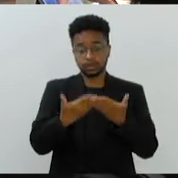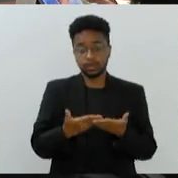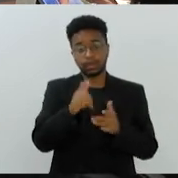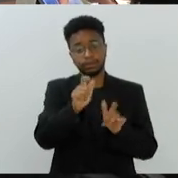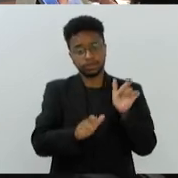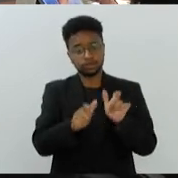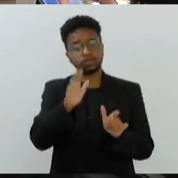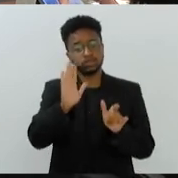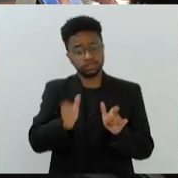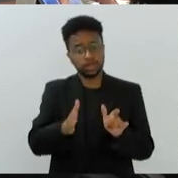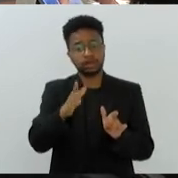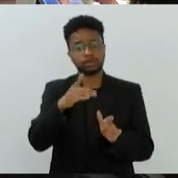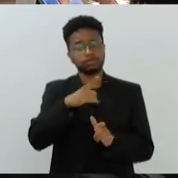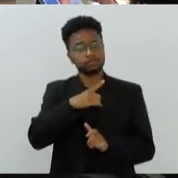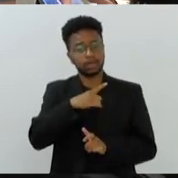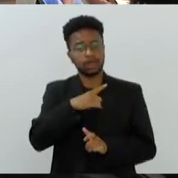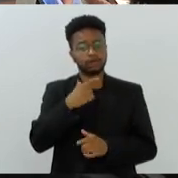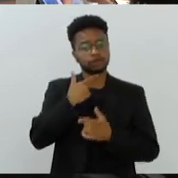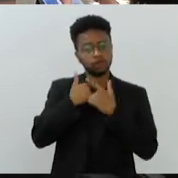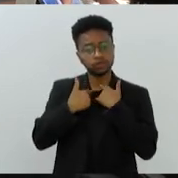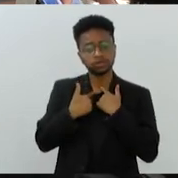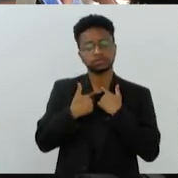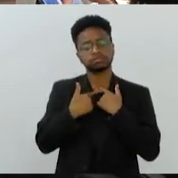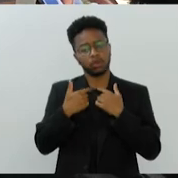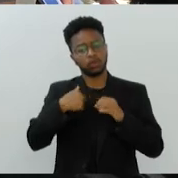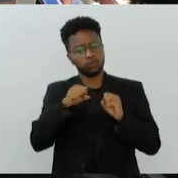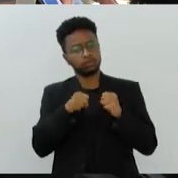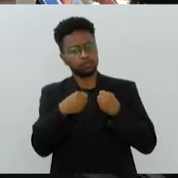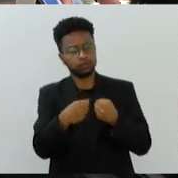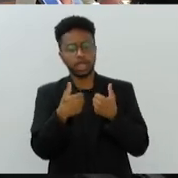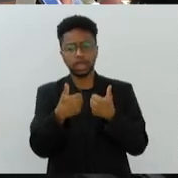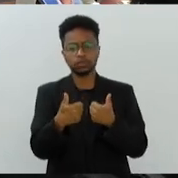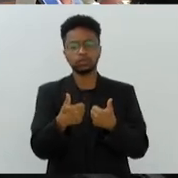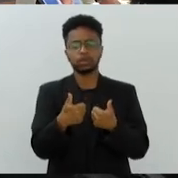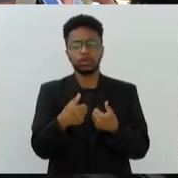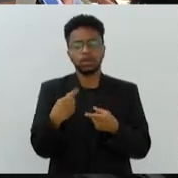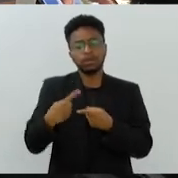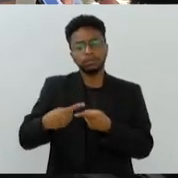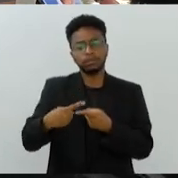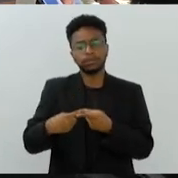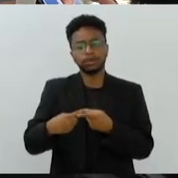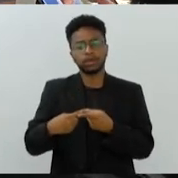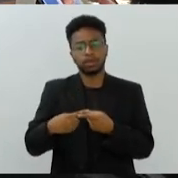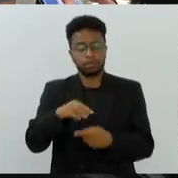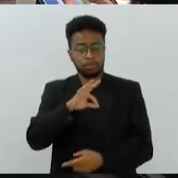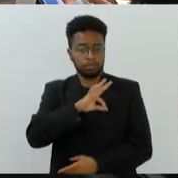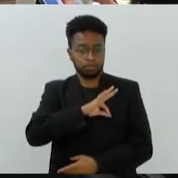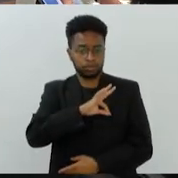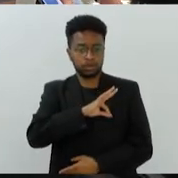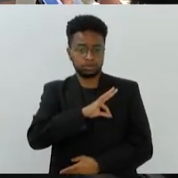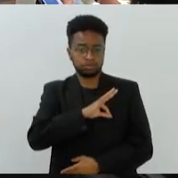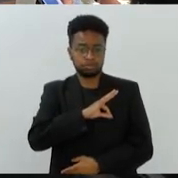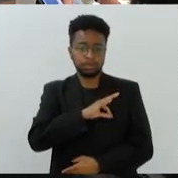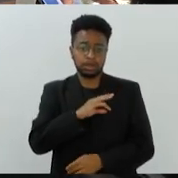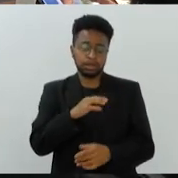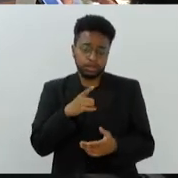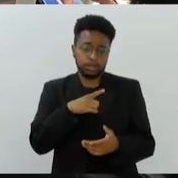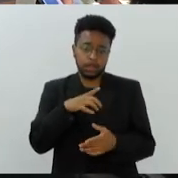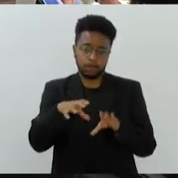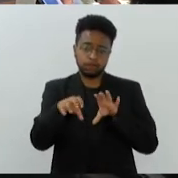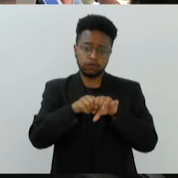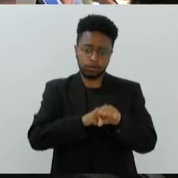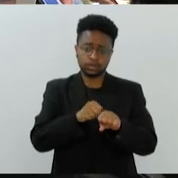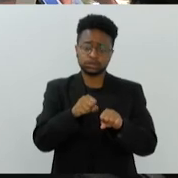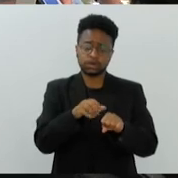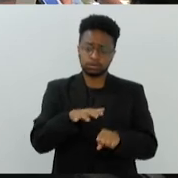as famílias têm essa vocação. Eu até defendo que os nossos policiais militares têm uma formação bem